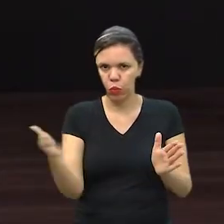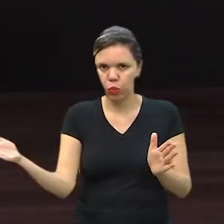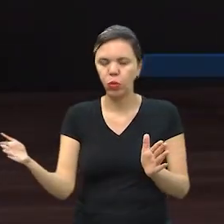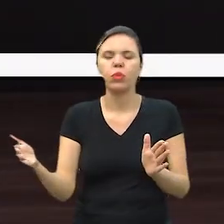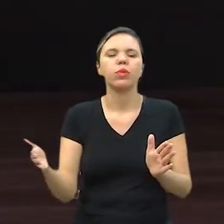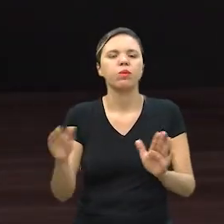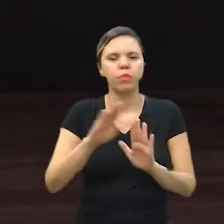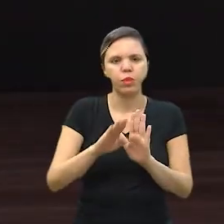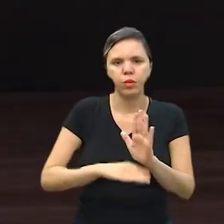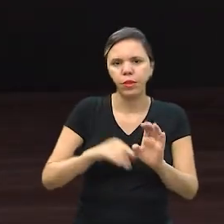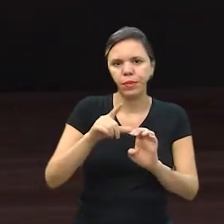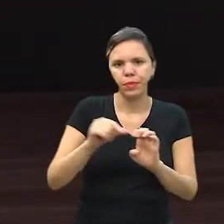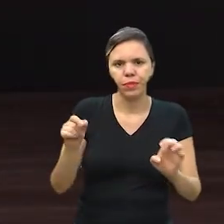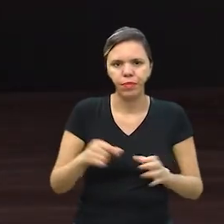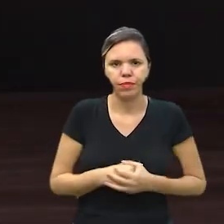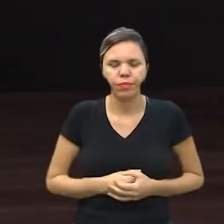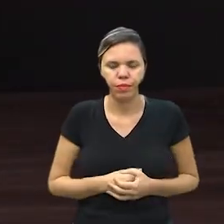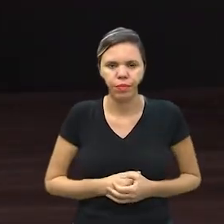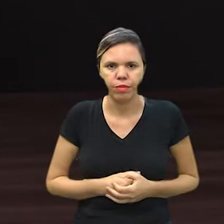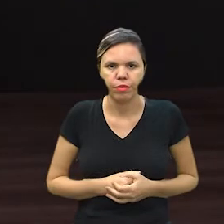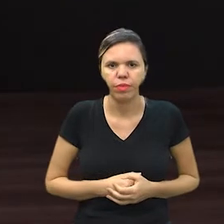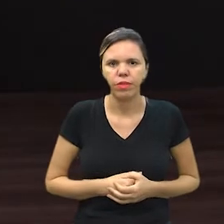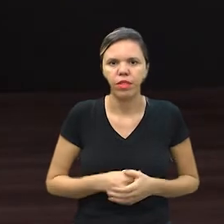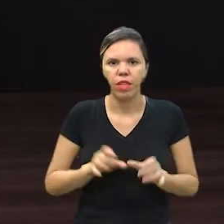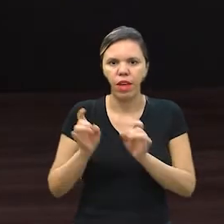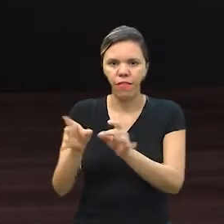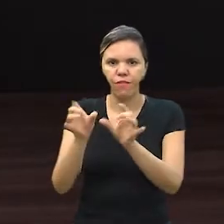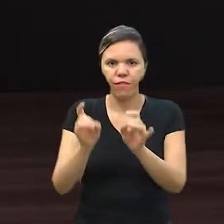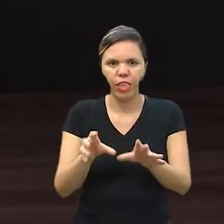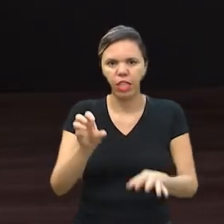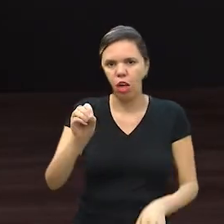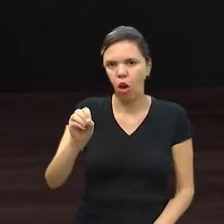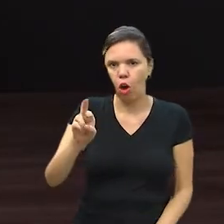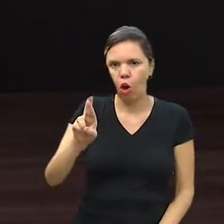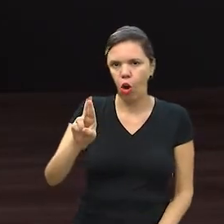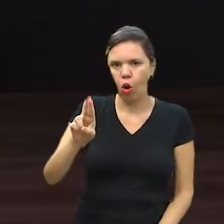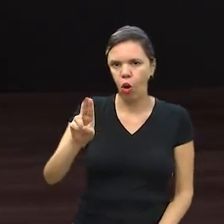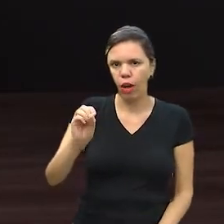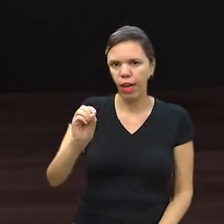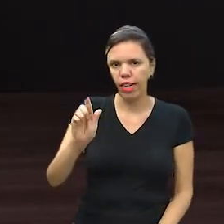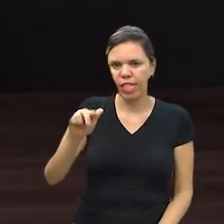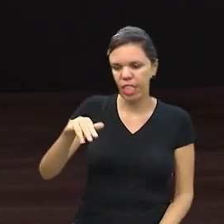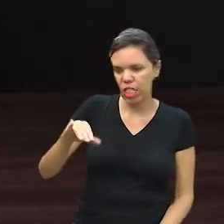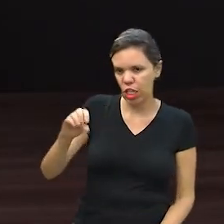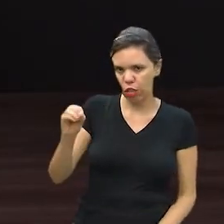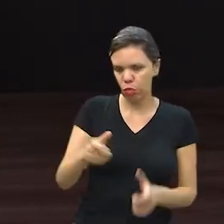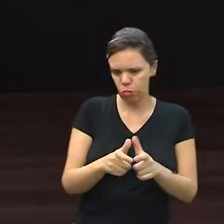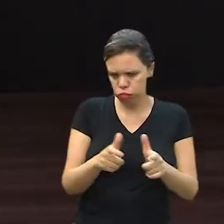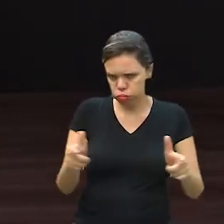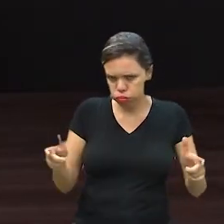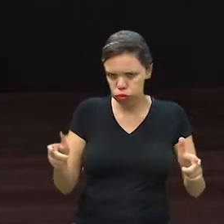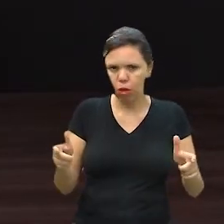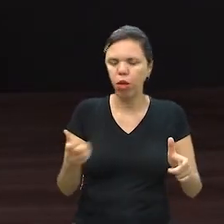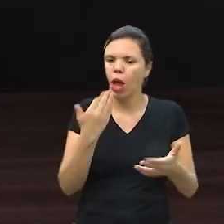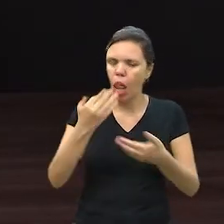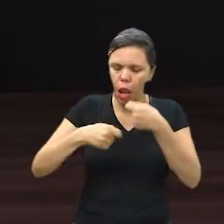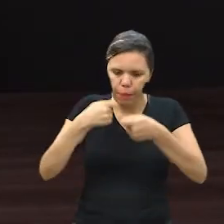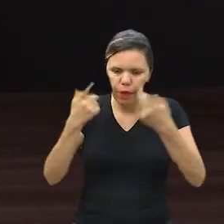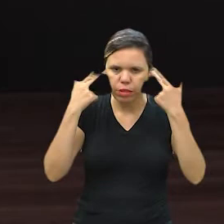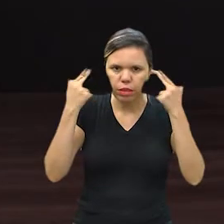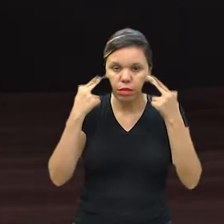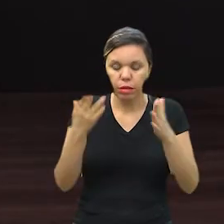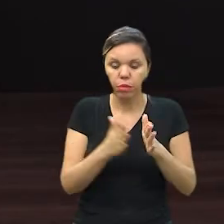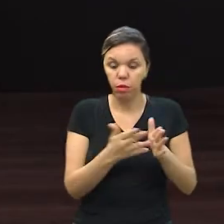Do Ser Empreendedor, e olha só, o mercado de orgânicos está tendo um crescimento há algum tempo considerado e a